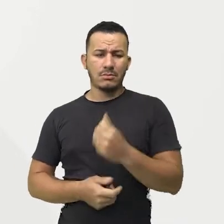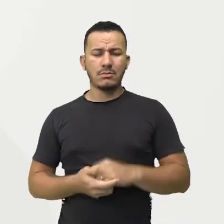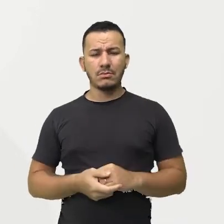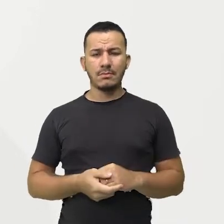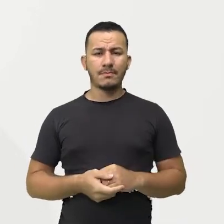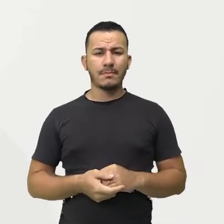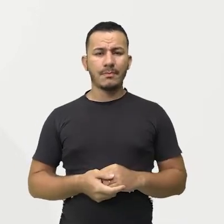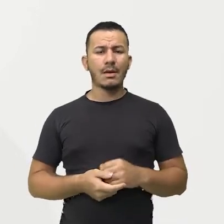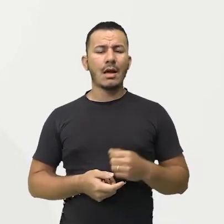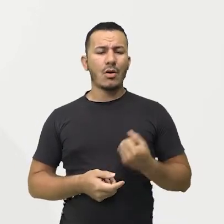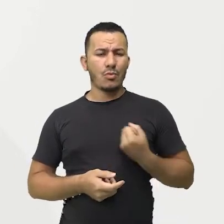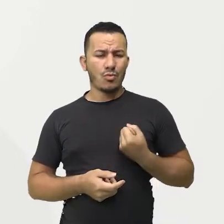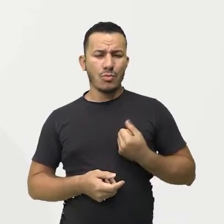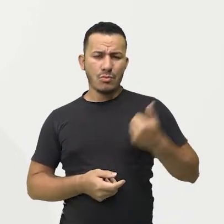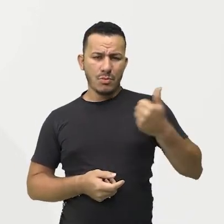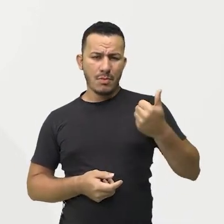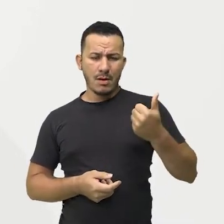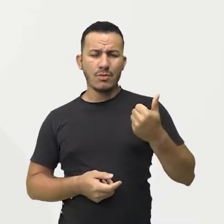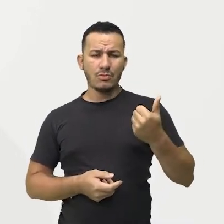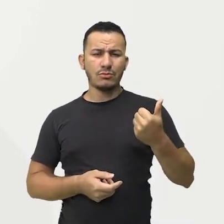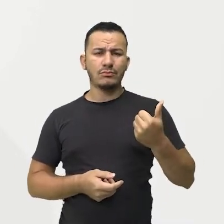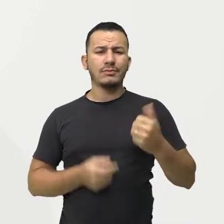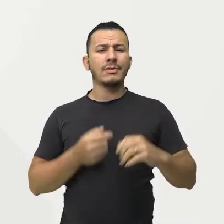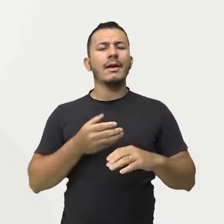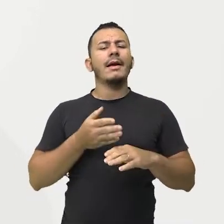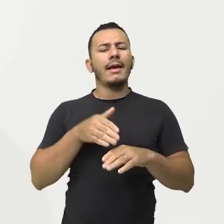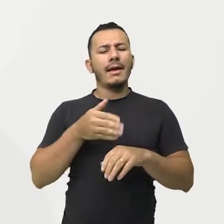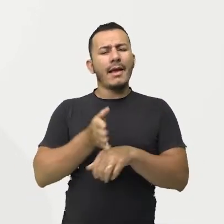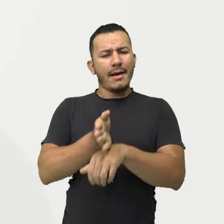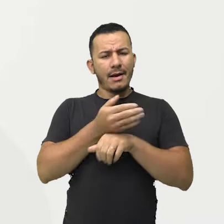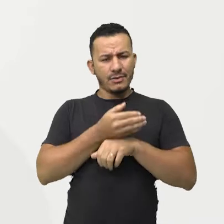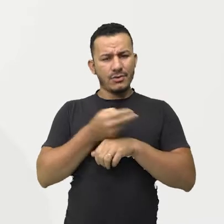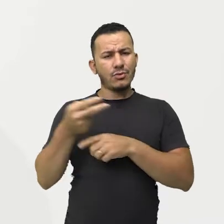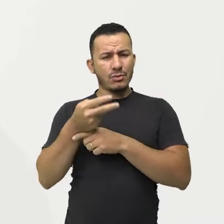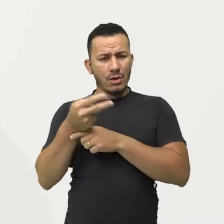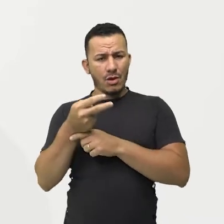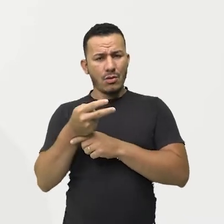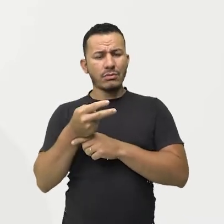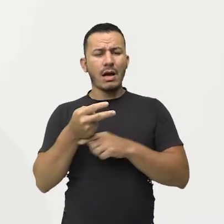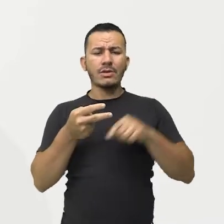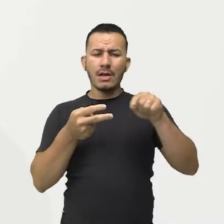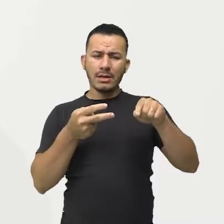aparece primeiro, né, da esquerda para a direita, antes da igualdade. Beleza?